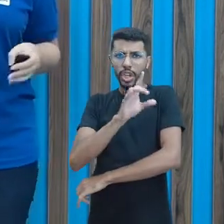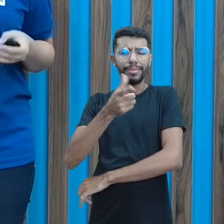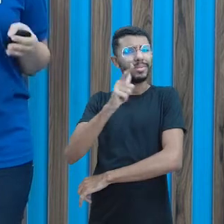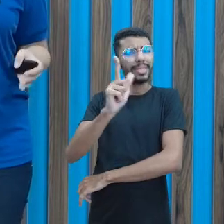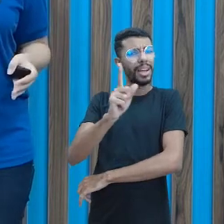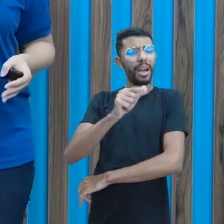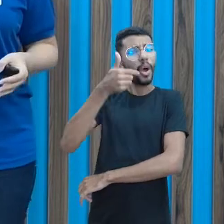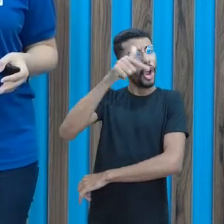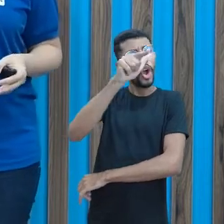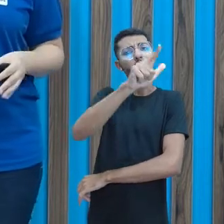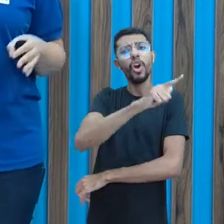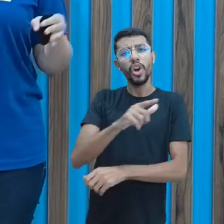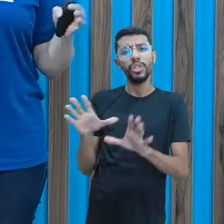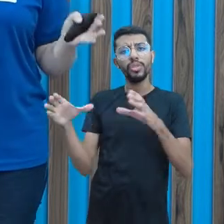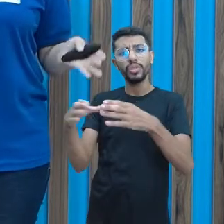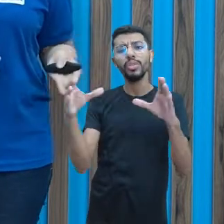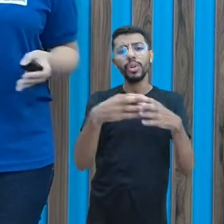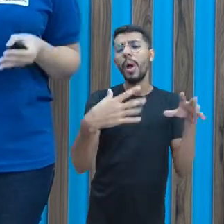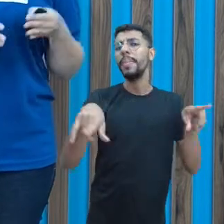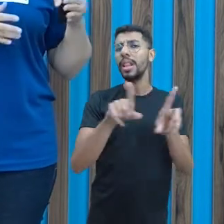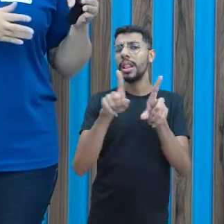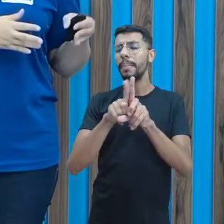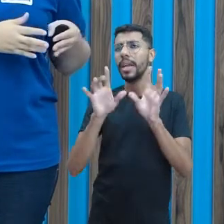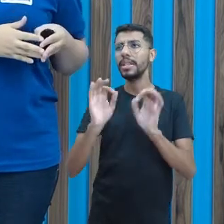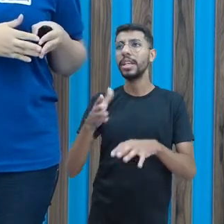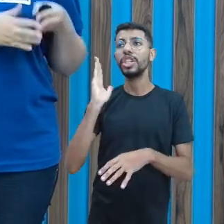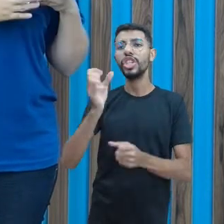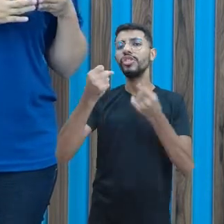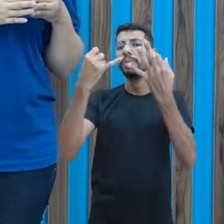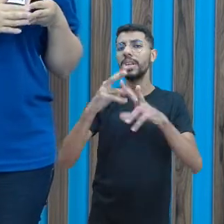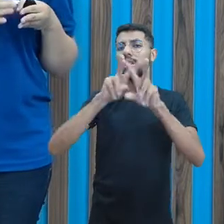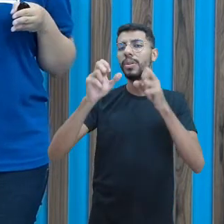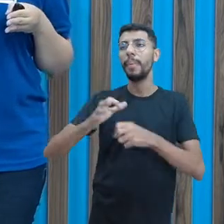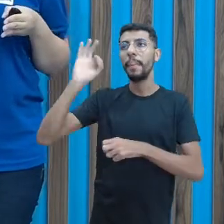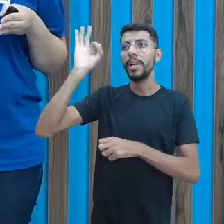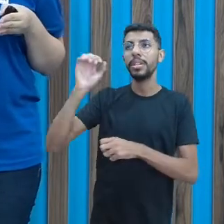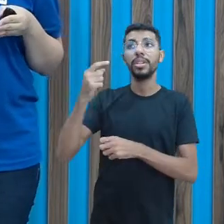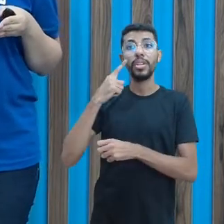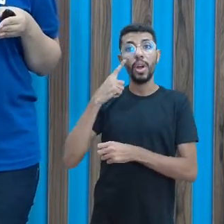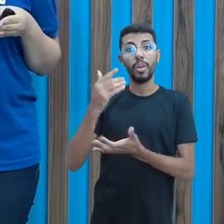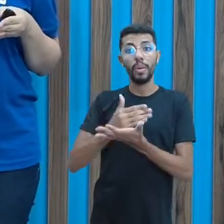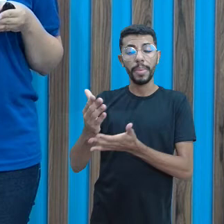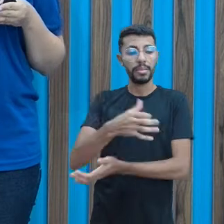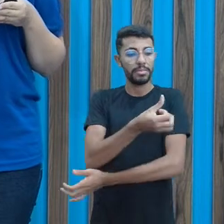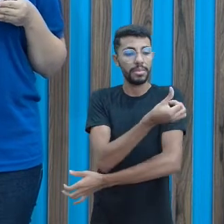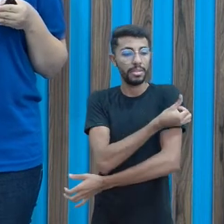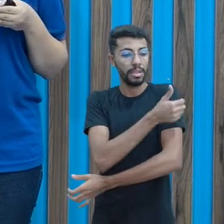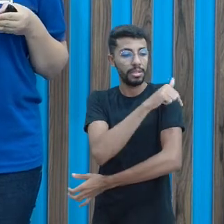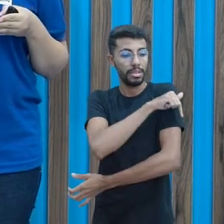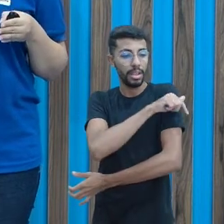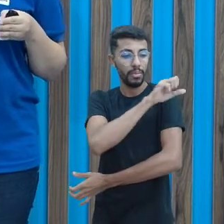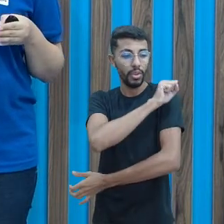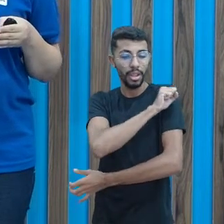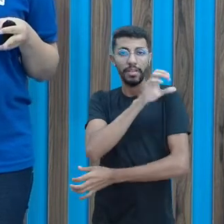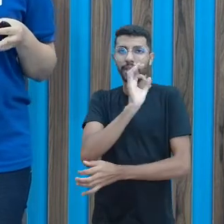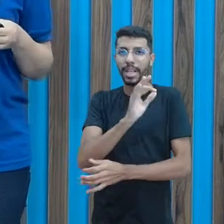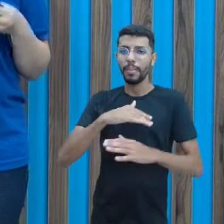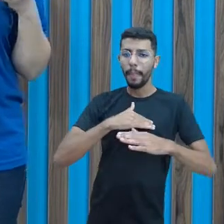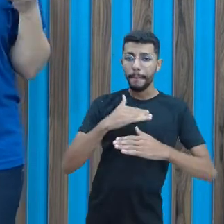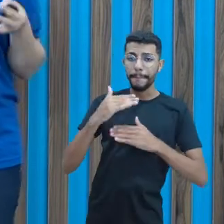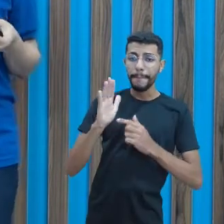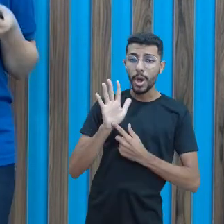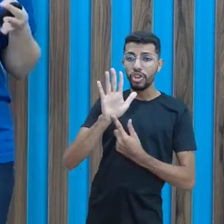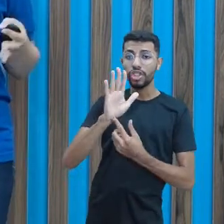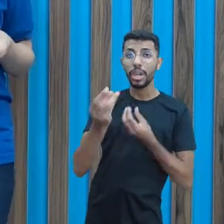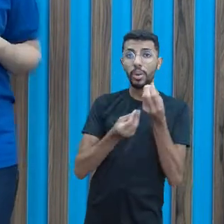ministrei aulas sobre porcentagem, falando disso desde o comecinho, né, do 6º, 7º, 8º, trazendo essa evolução aí de como